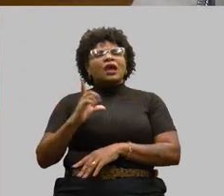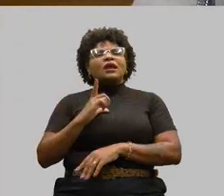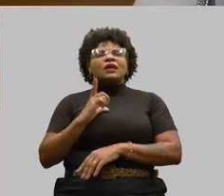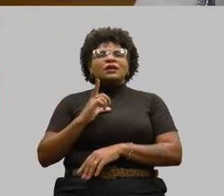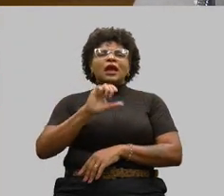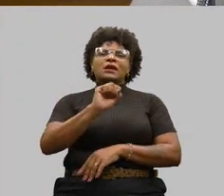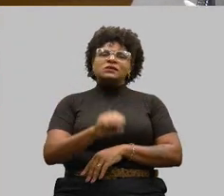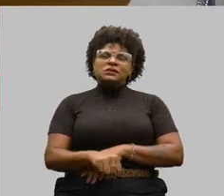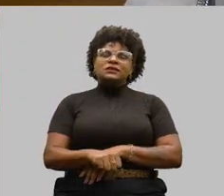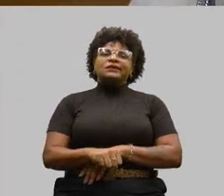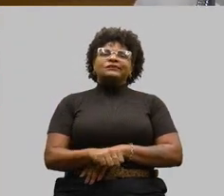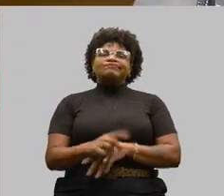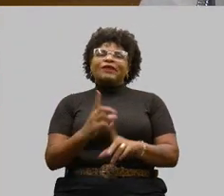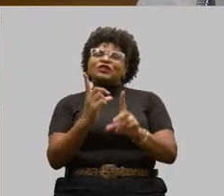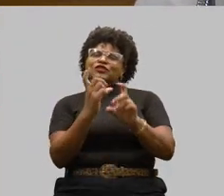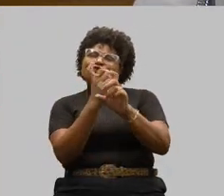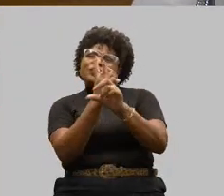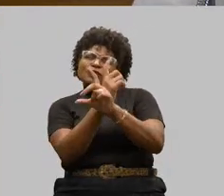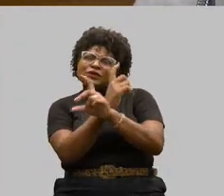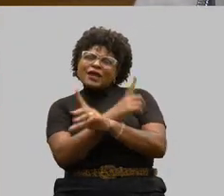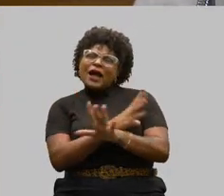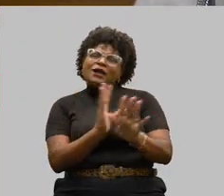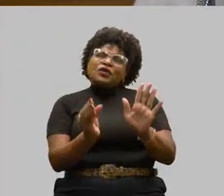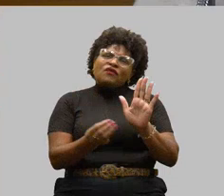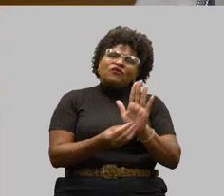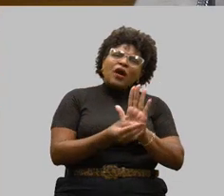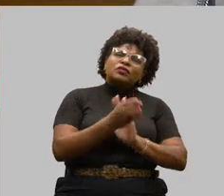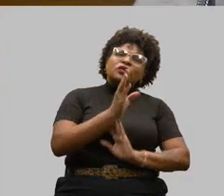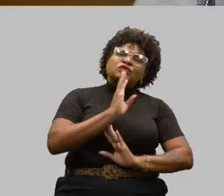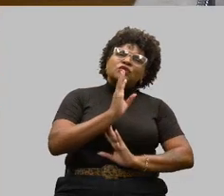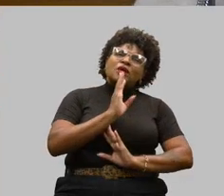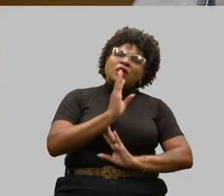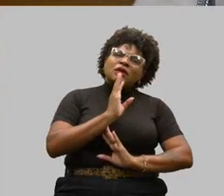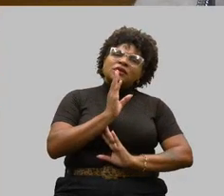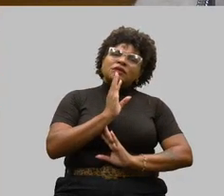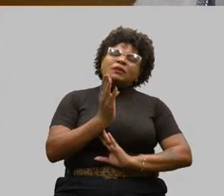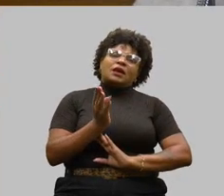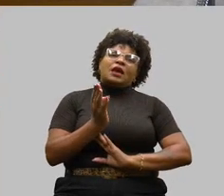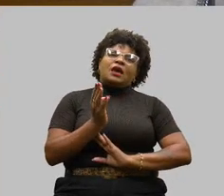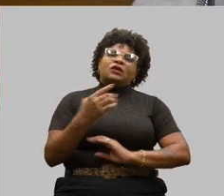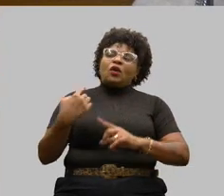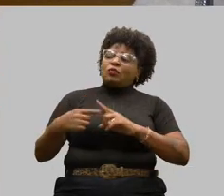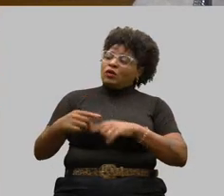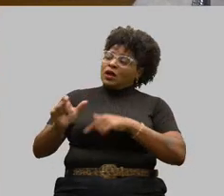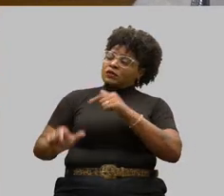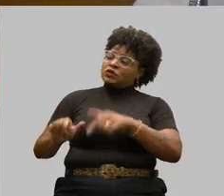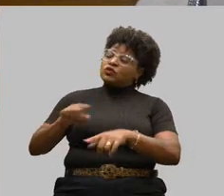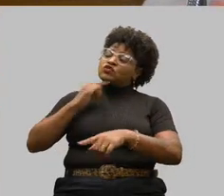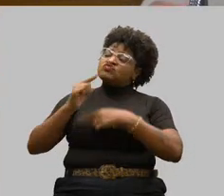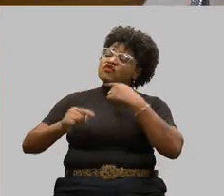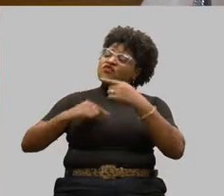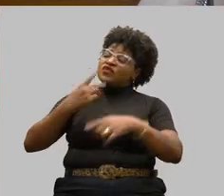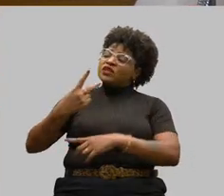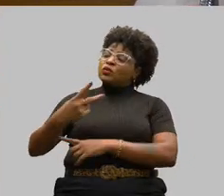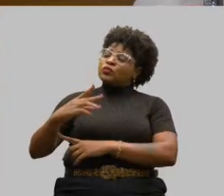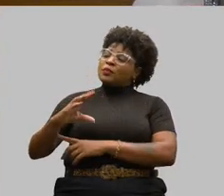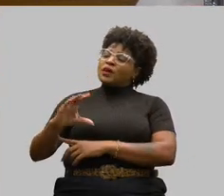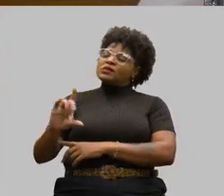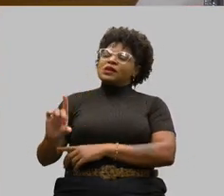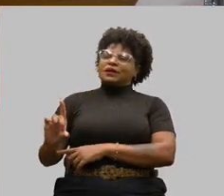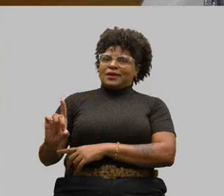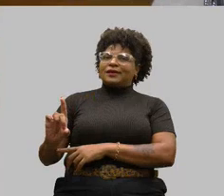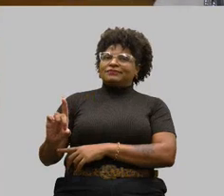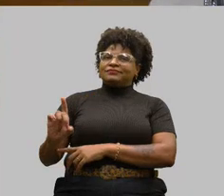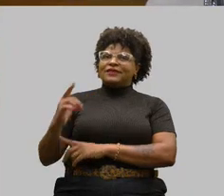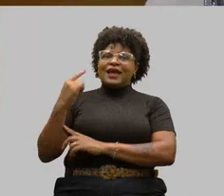ainda uma resistência um desconhecimento muito grande quanto ao potencial laborativo da pessoa com deficiência e uma tendência se pensar muito